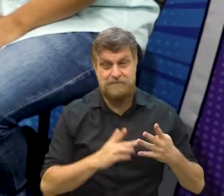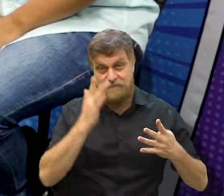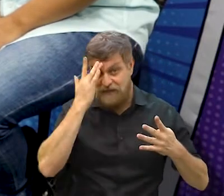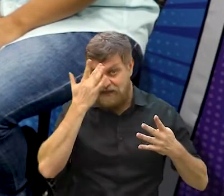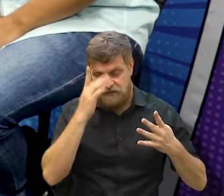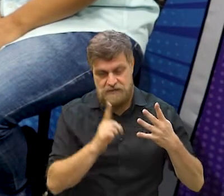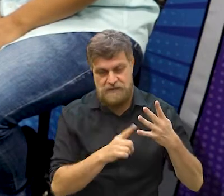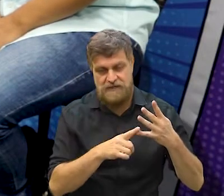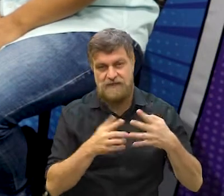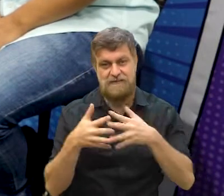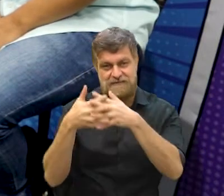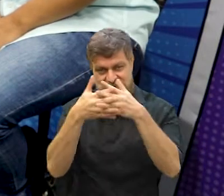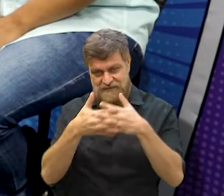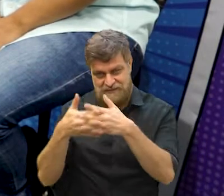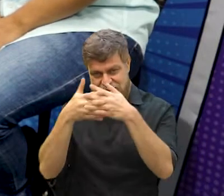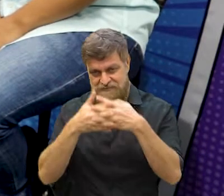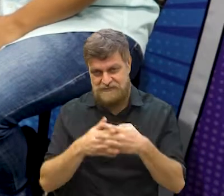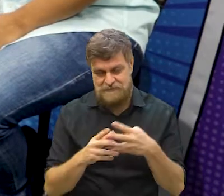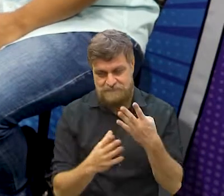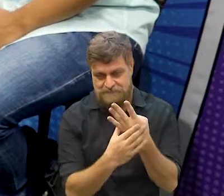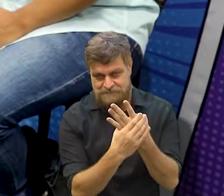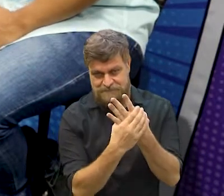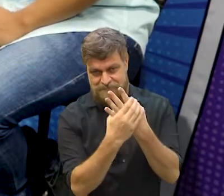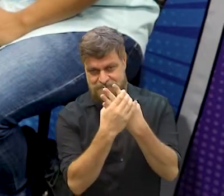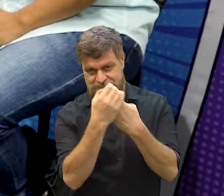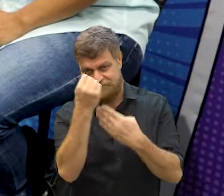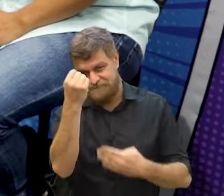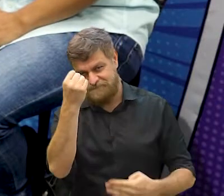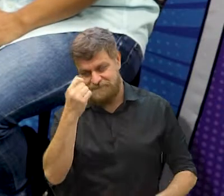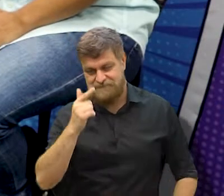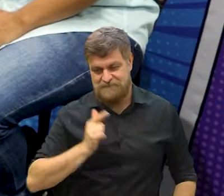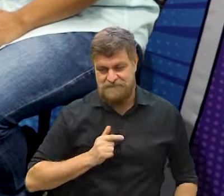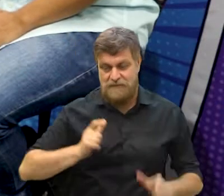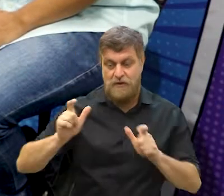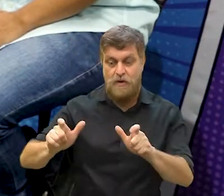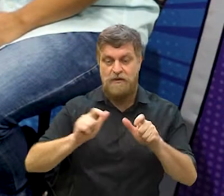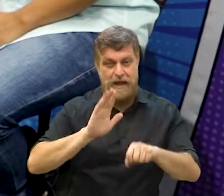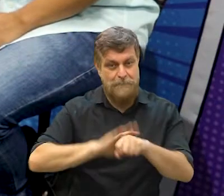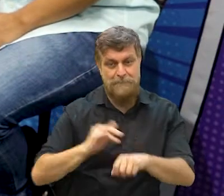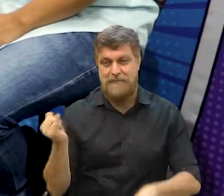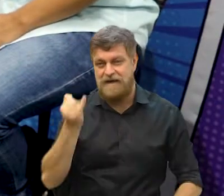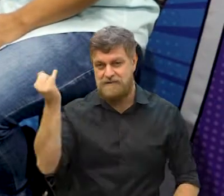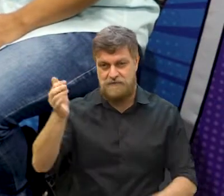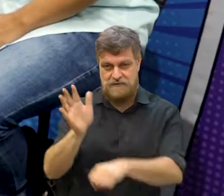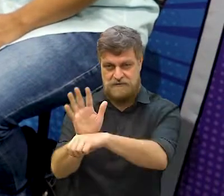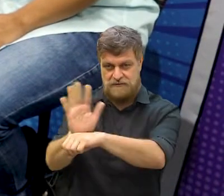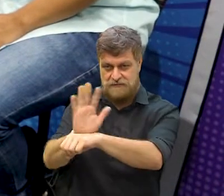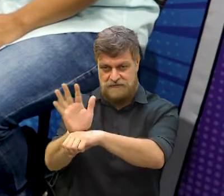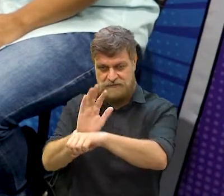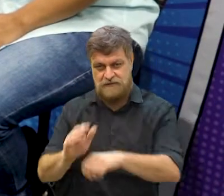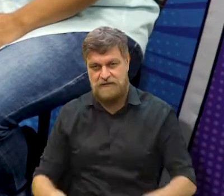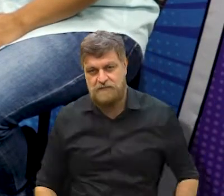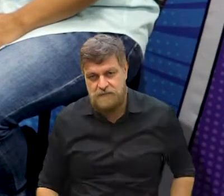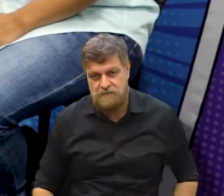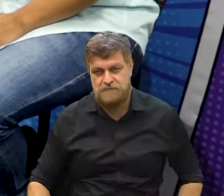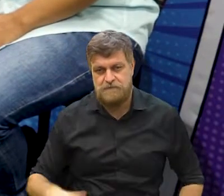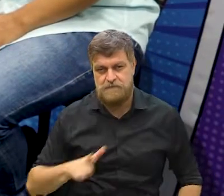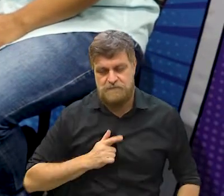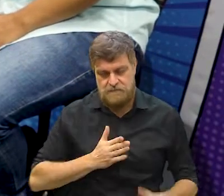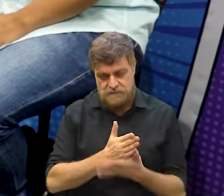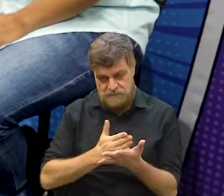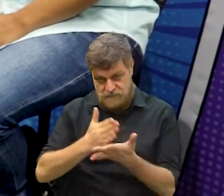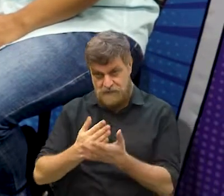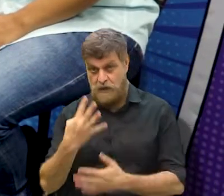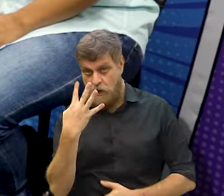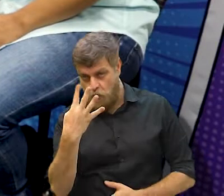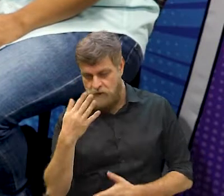Na Índia e em Hollywood. Então, vou tentar pegar, assim, os locais mais importantes do cinema, enfim. Mas ela